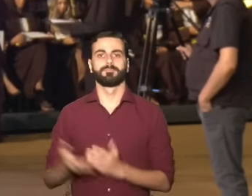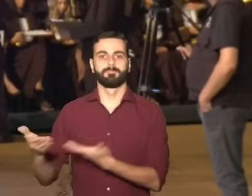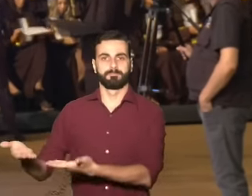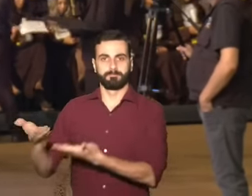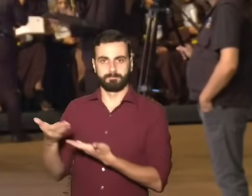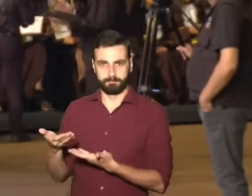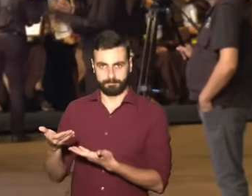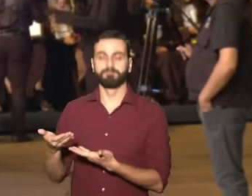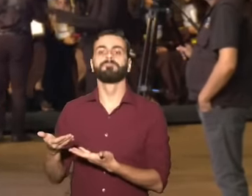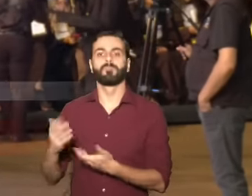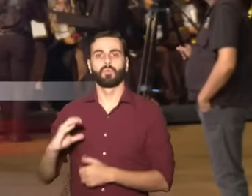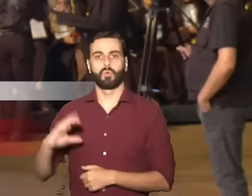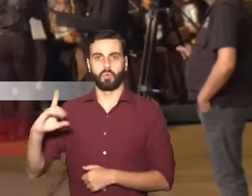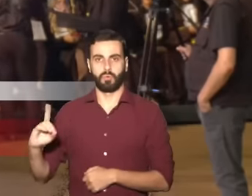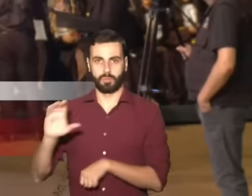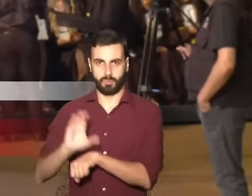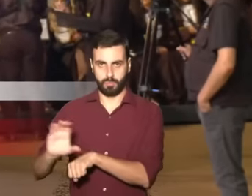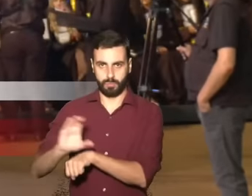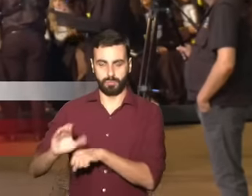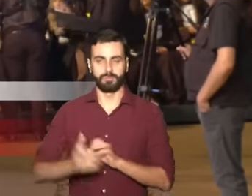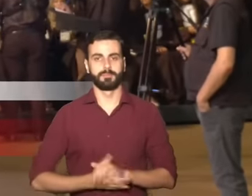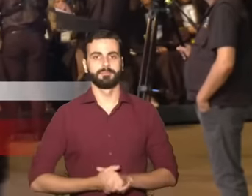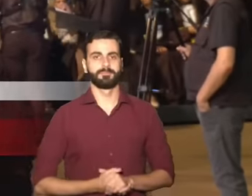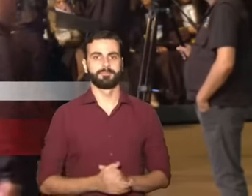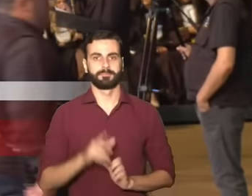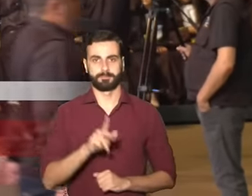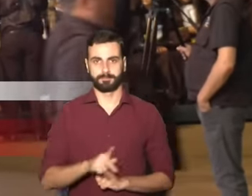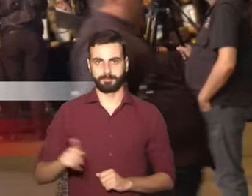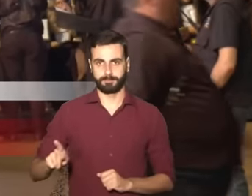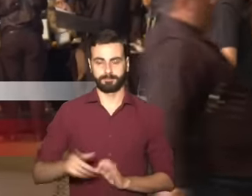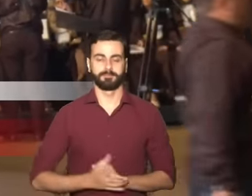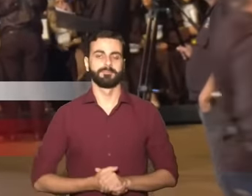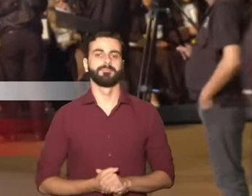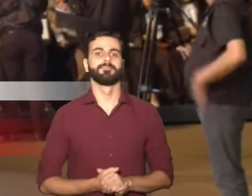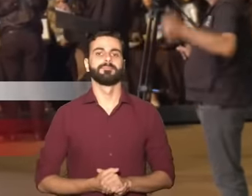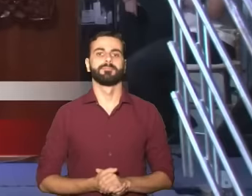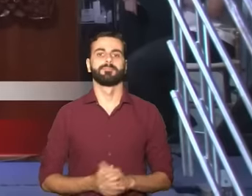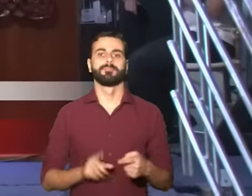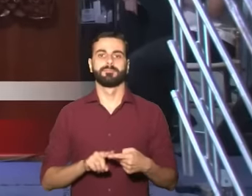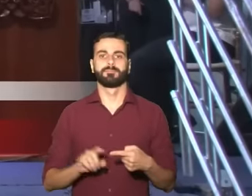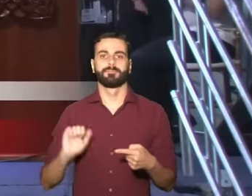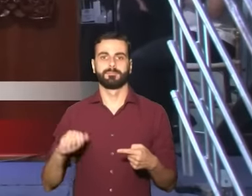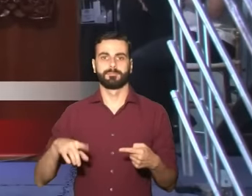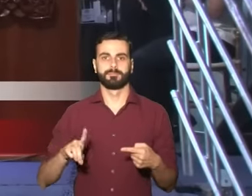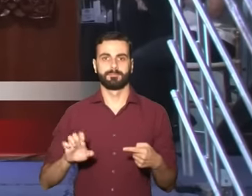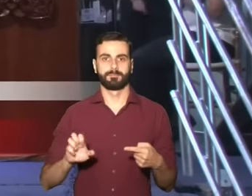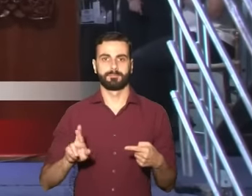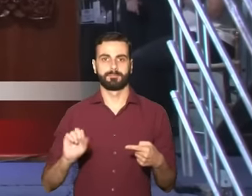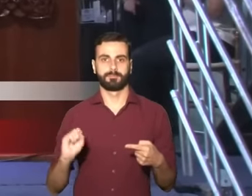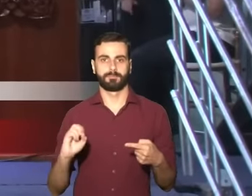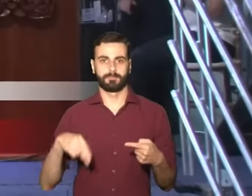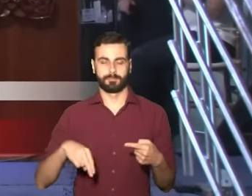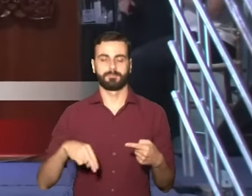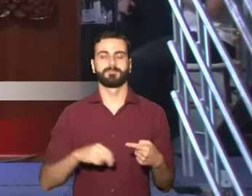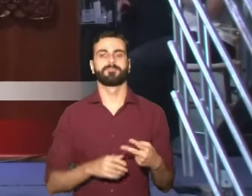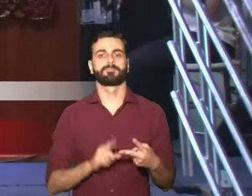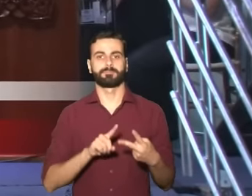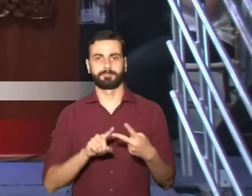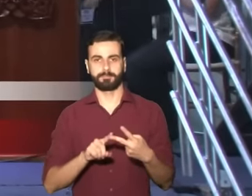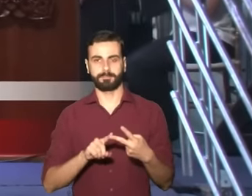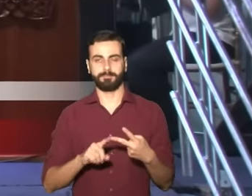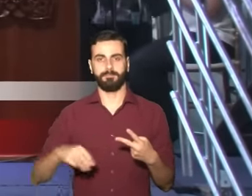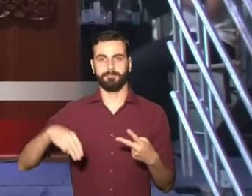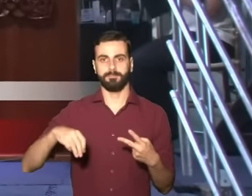Convidamos os coordenadores do curso, professores Anderson da Cunha Bahia